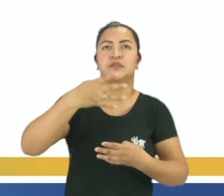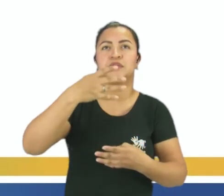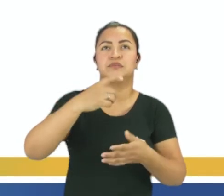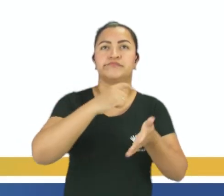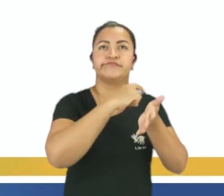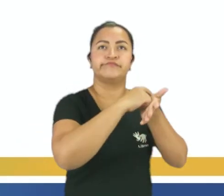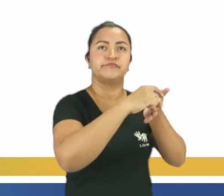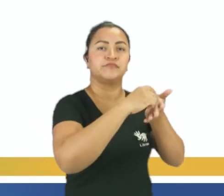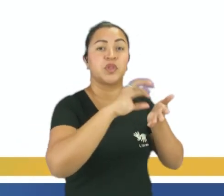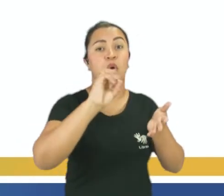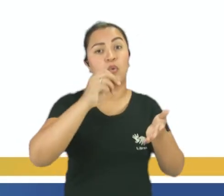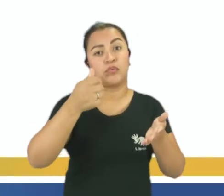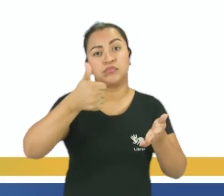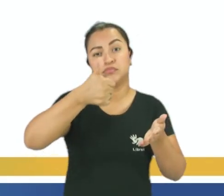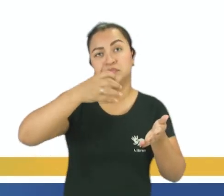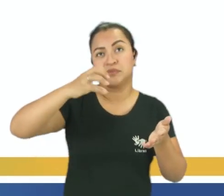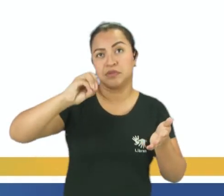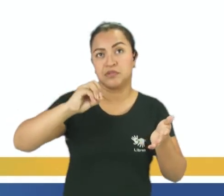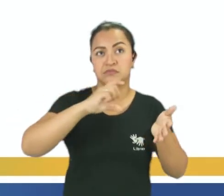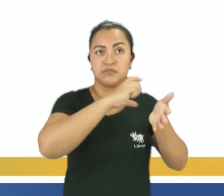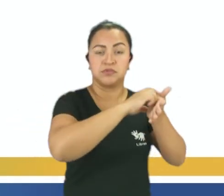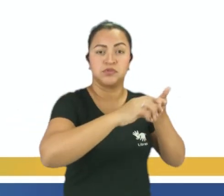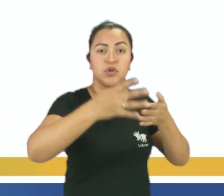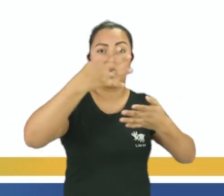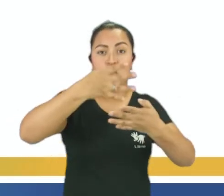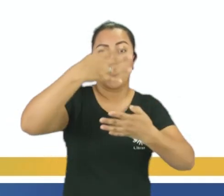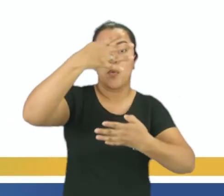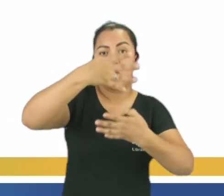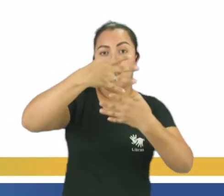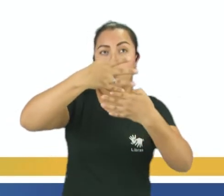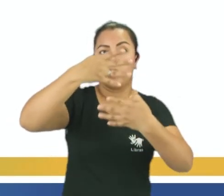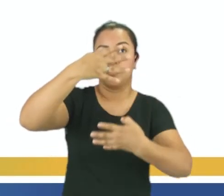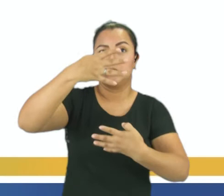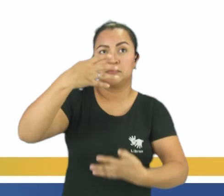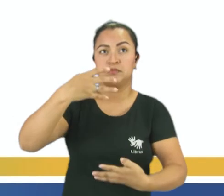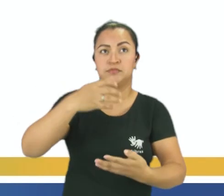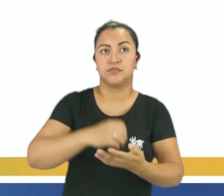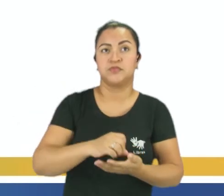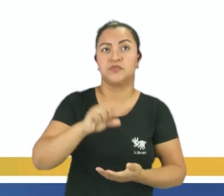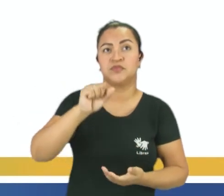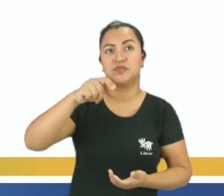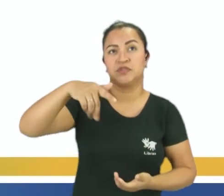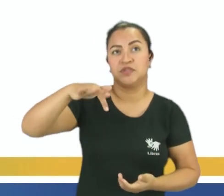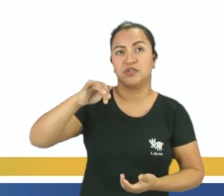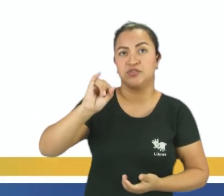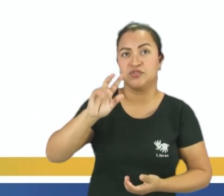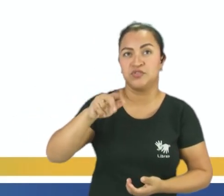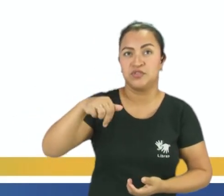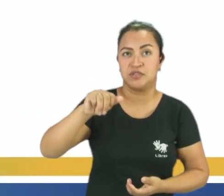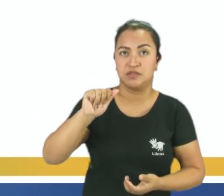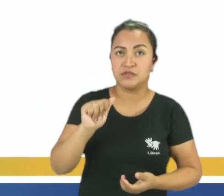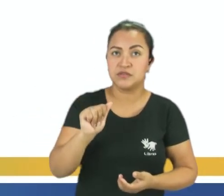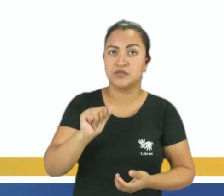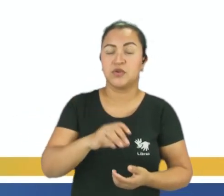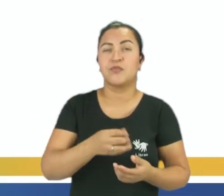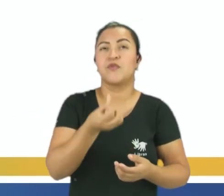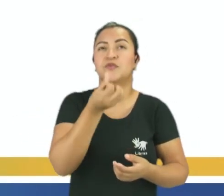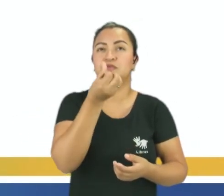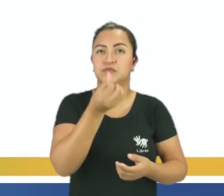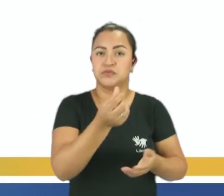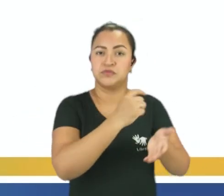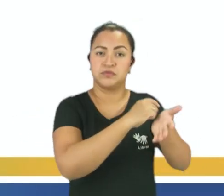ou décimas e 1 quadra ou quintilha. Sextina, formado por 6 sextilhas e